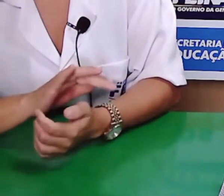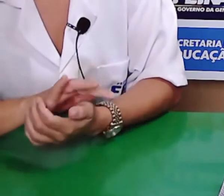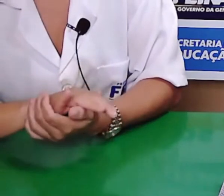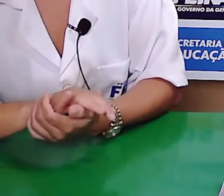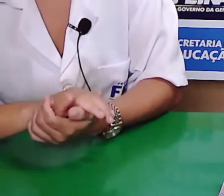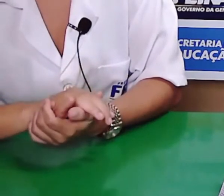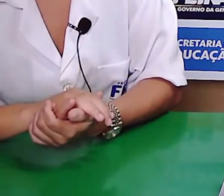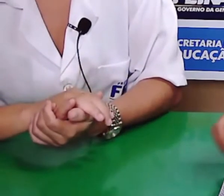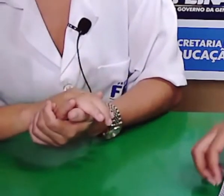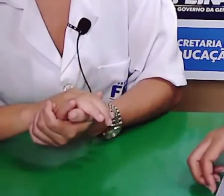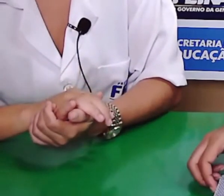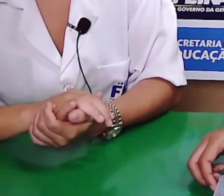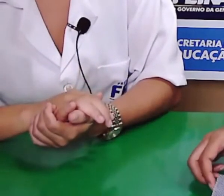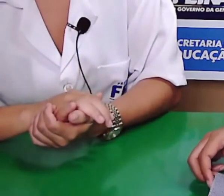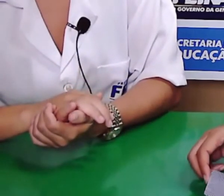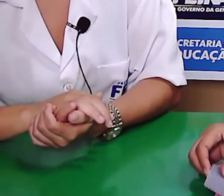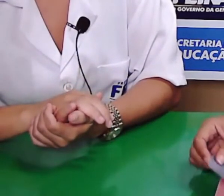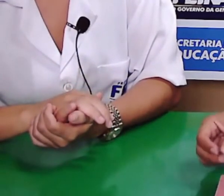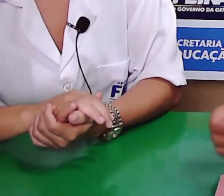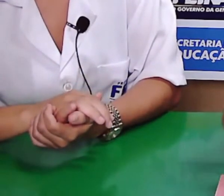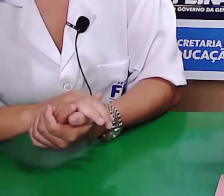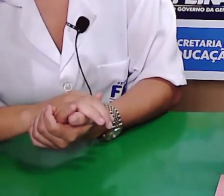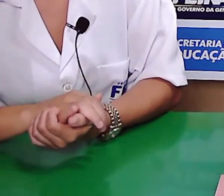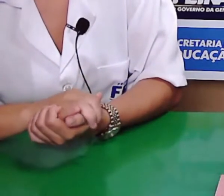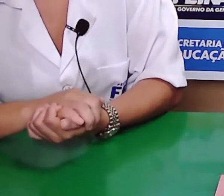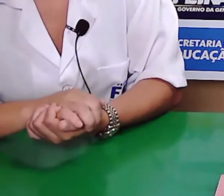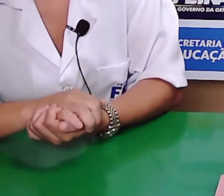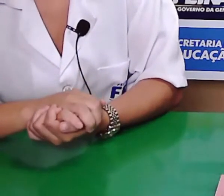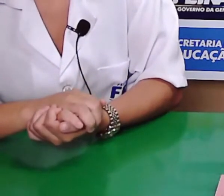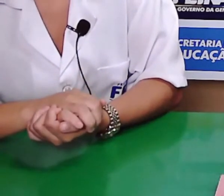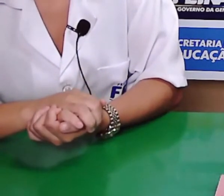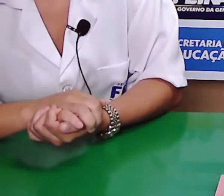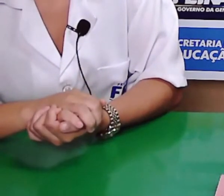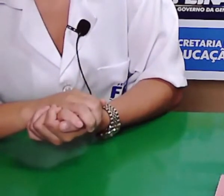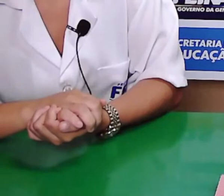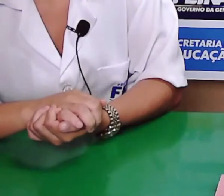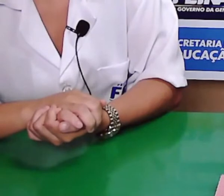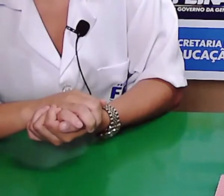Qual foi a carta? O Seis 6